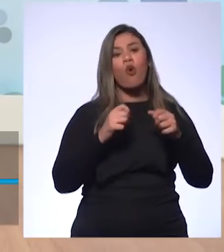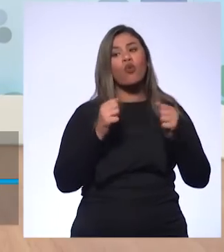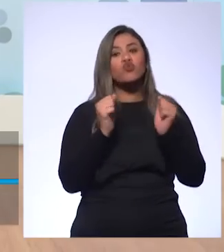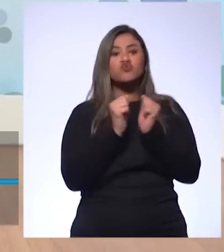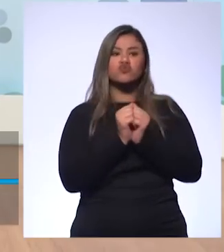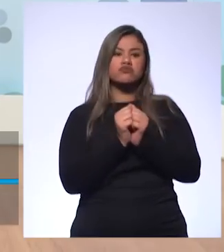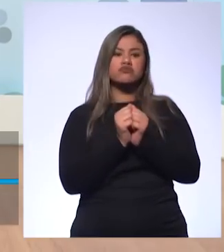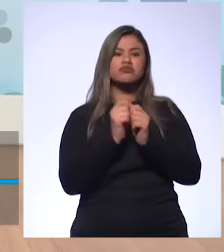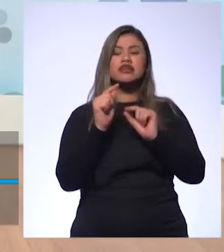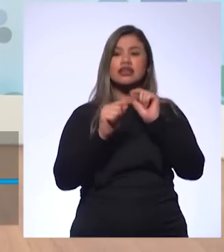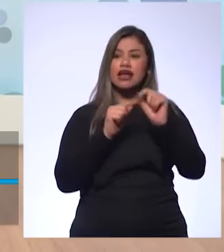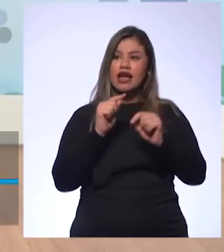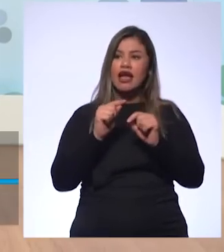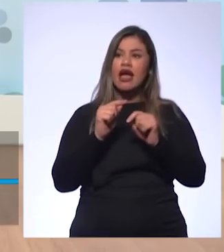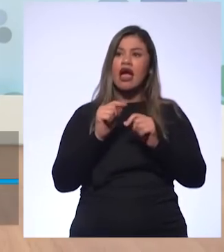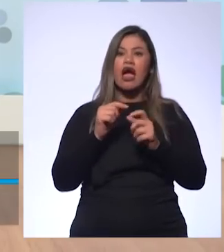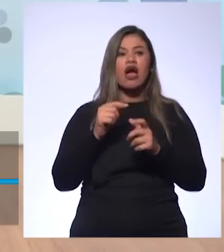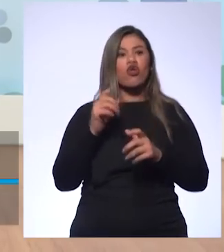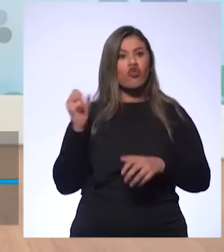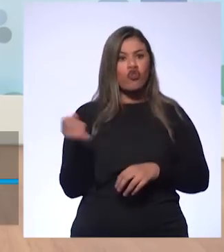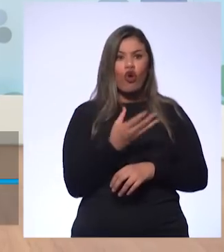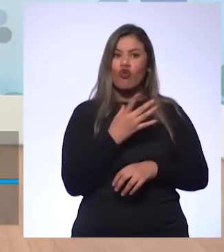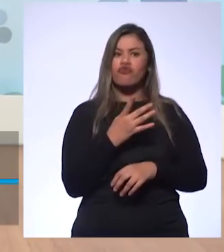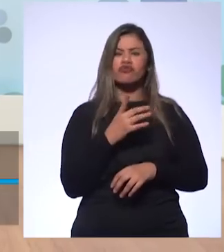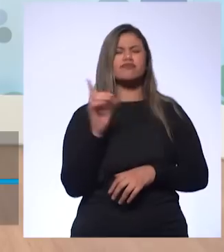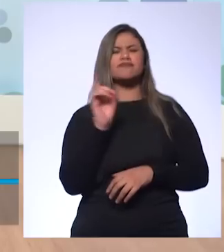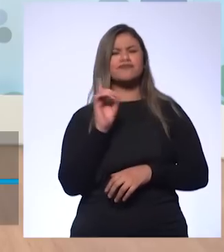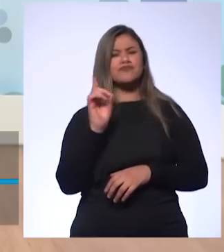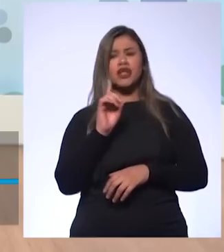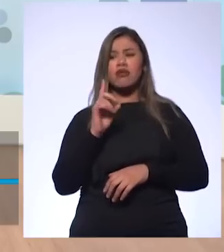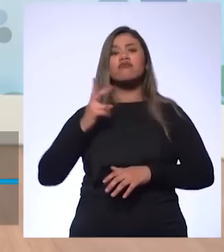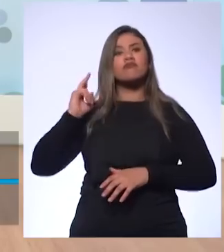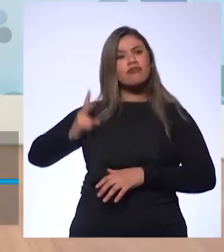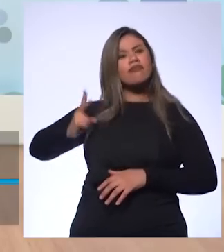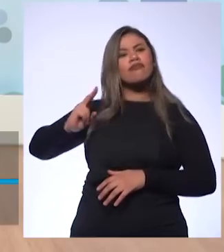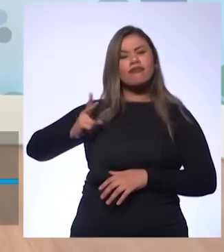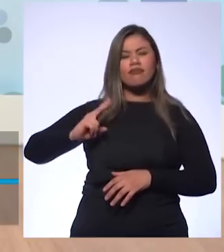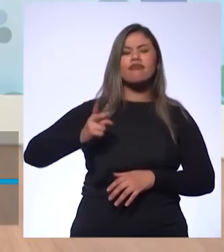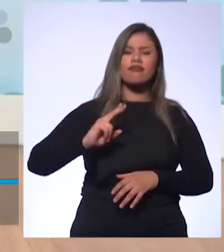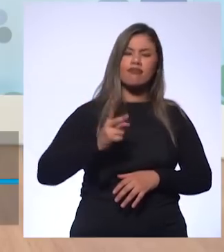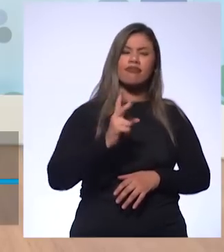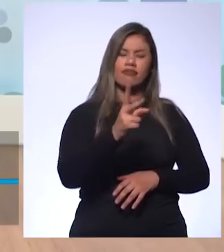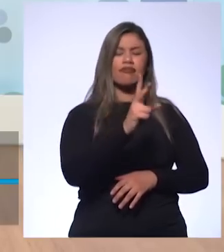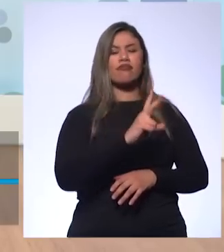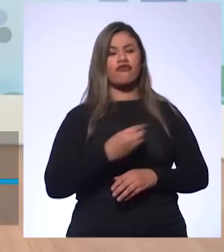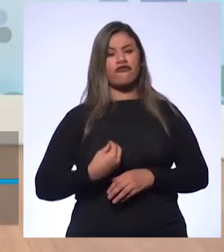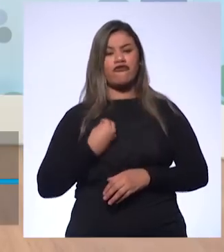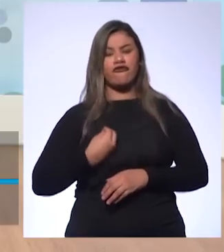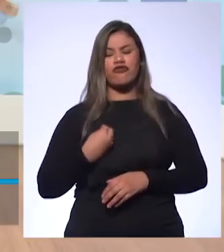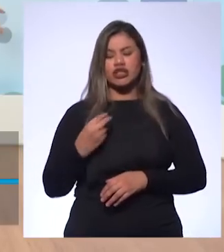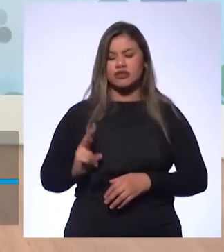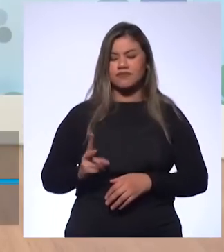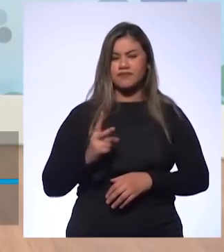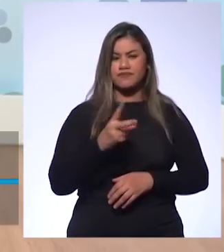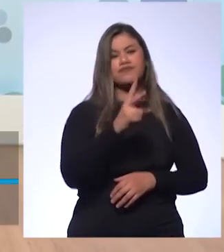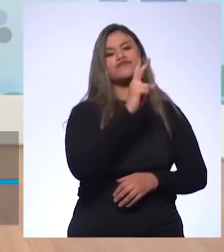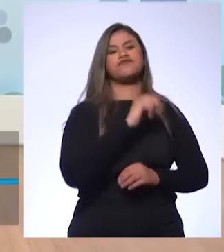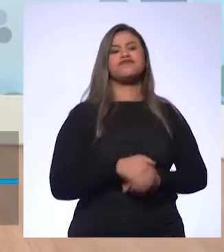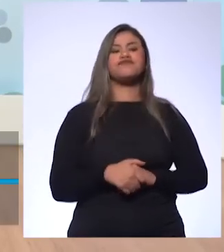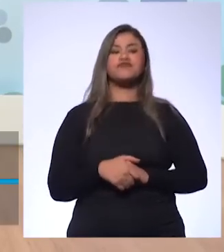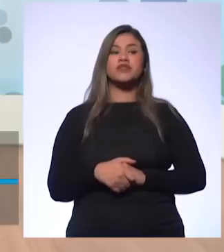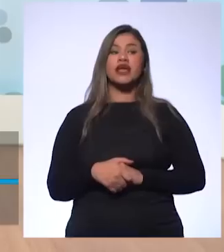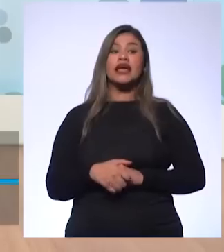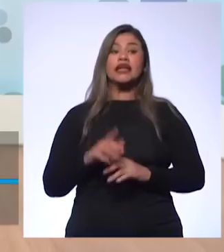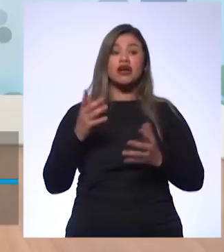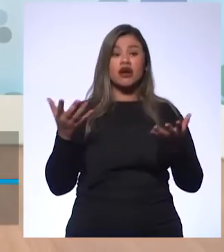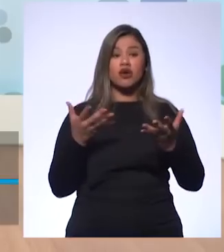cidade. boa. Ai, que interessante. E aí, Mônica, agora eu vou. É tipo uma peteca. É. A gente vai jogar assim pra você